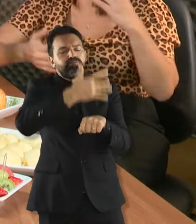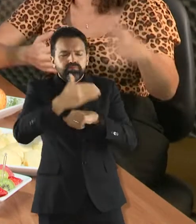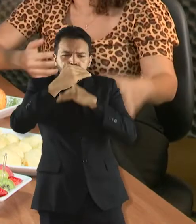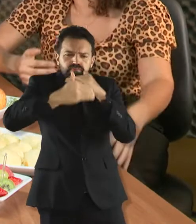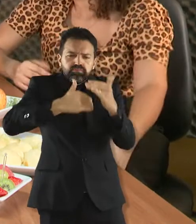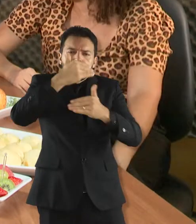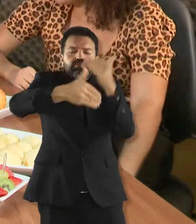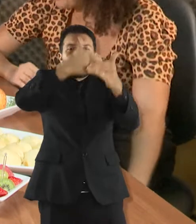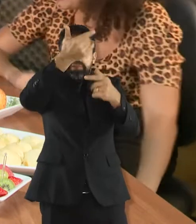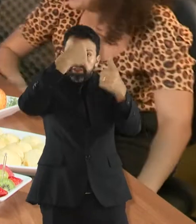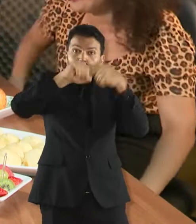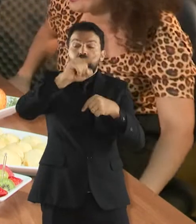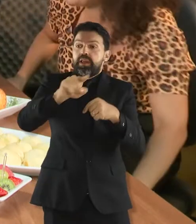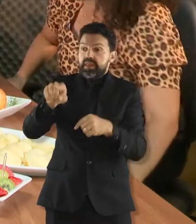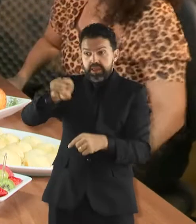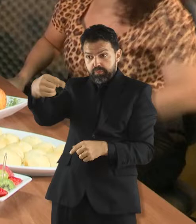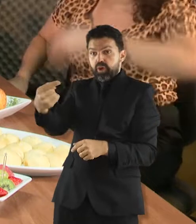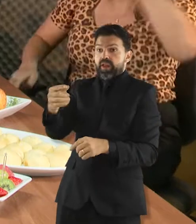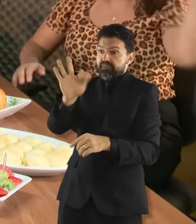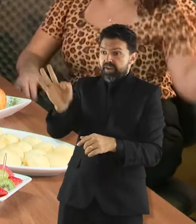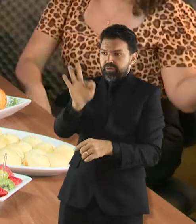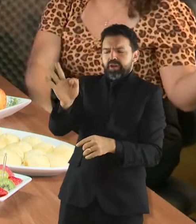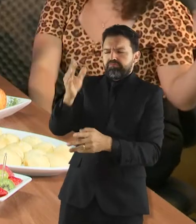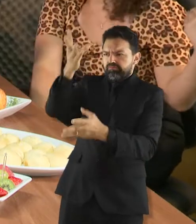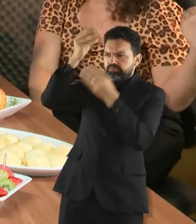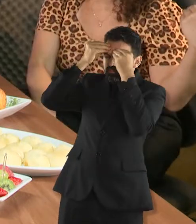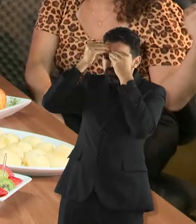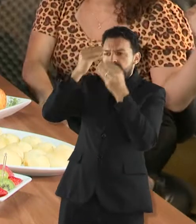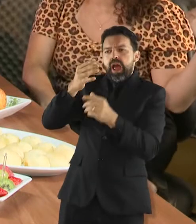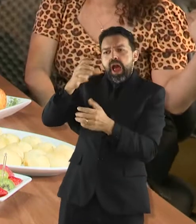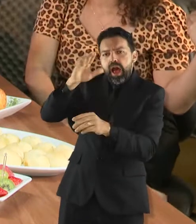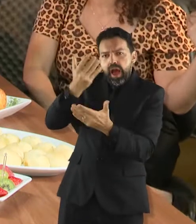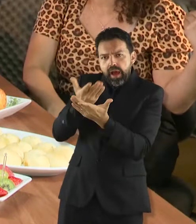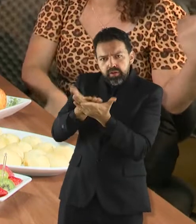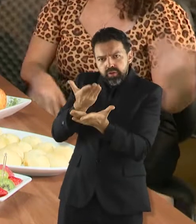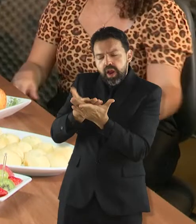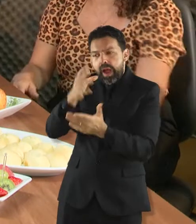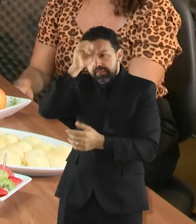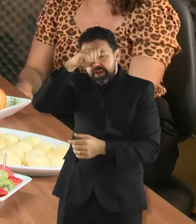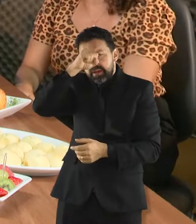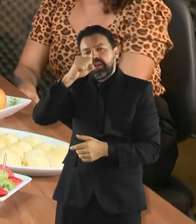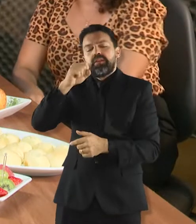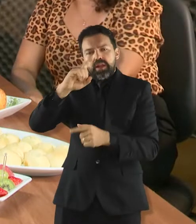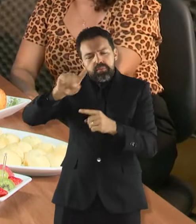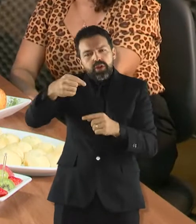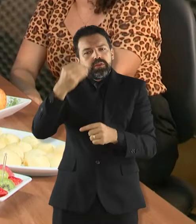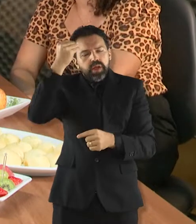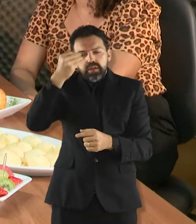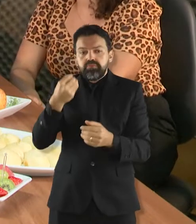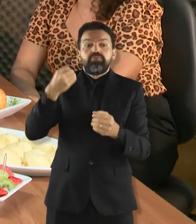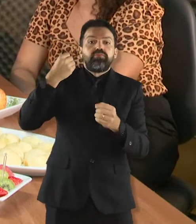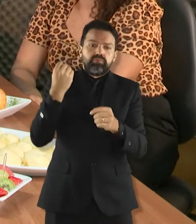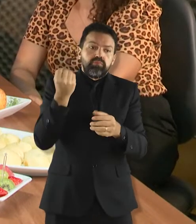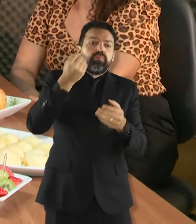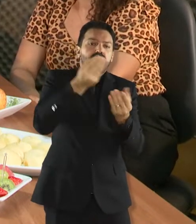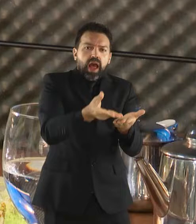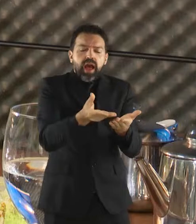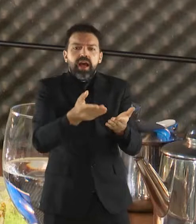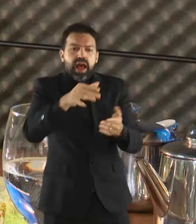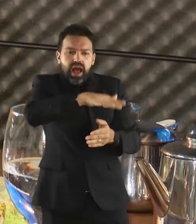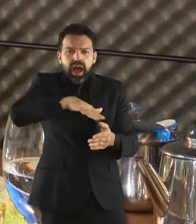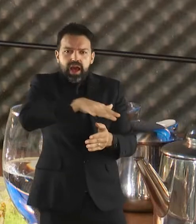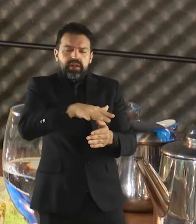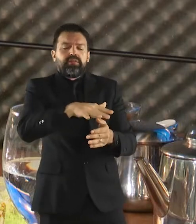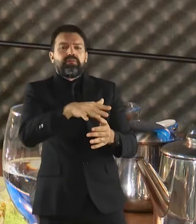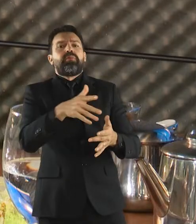ali na faculdade, já trazendo as suas experiências para o meu acadêmico, né? Então eu tive já a oportunidade de